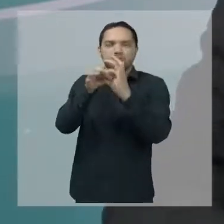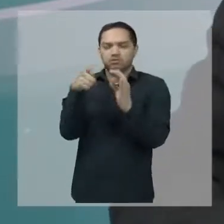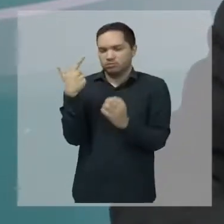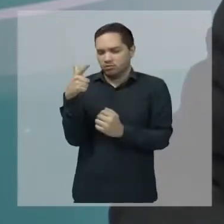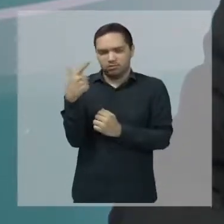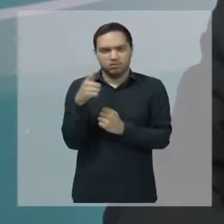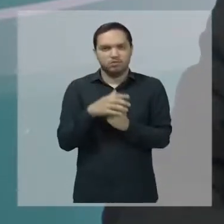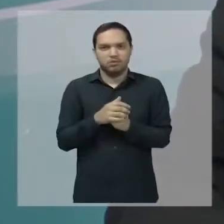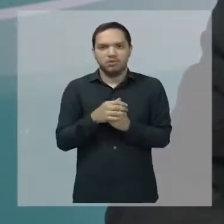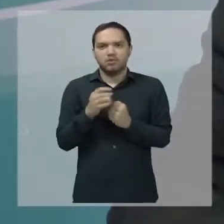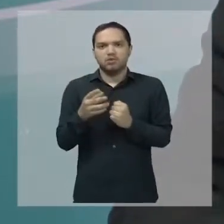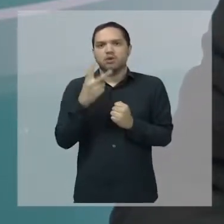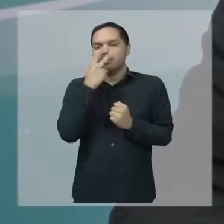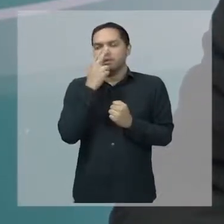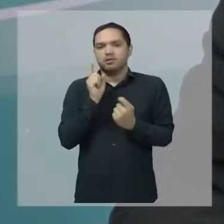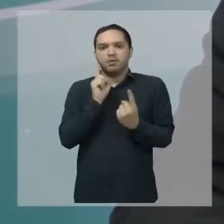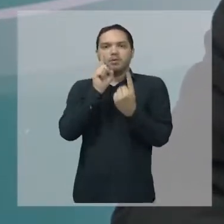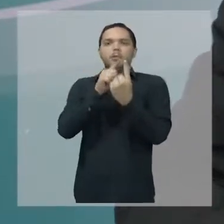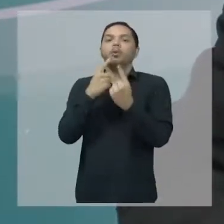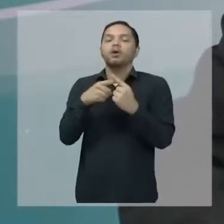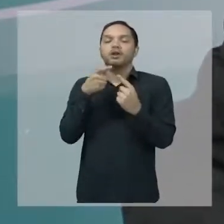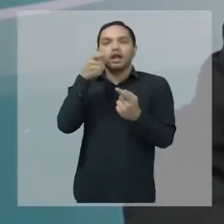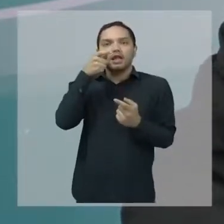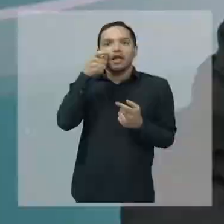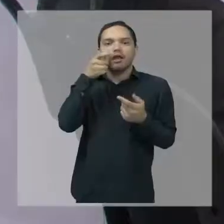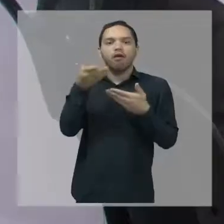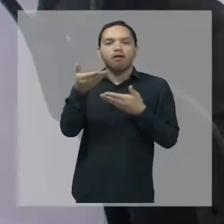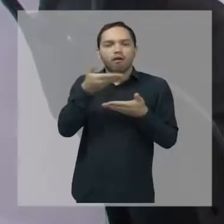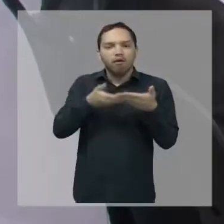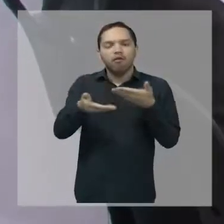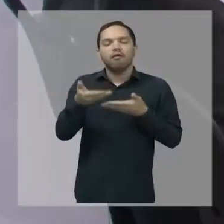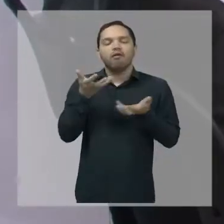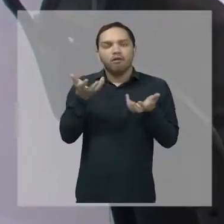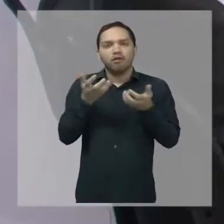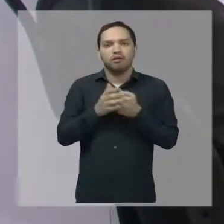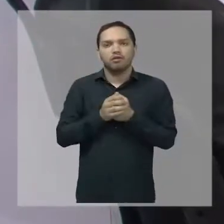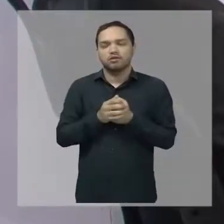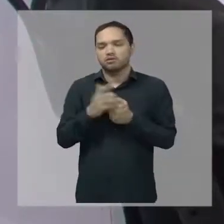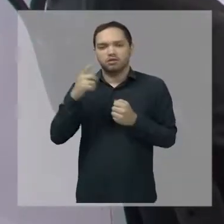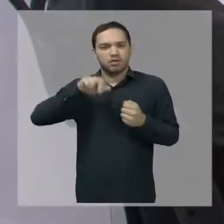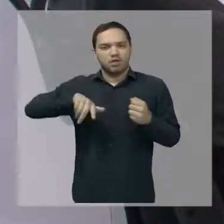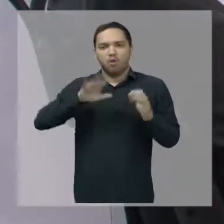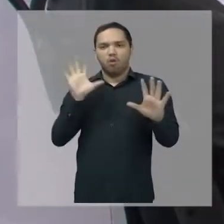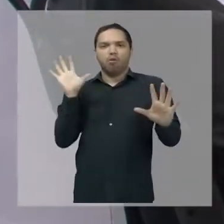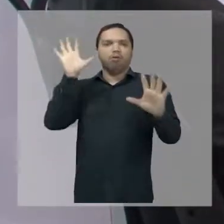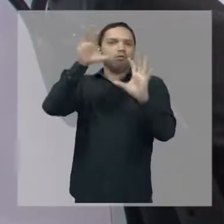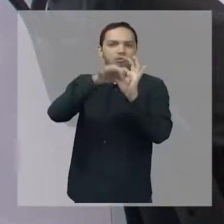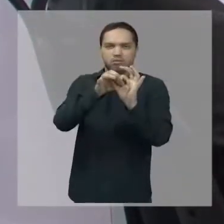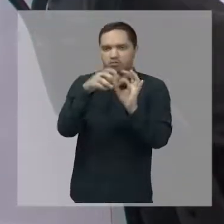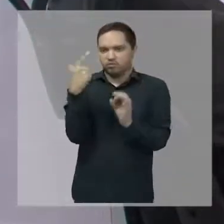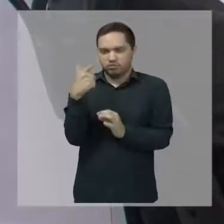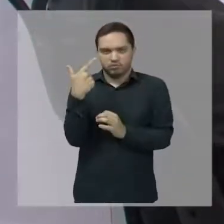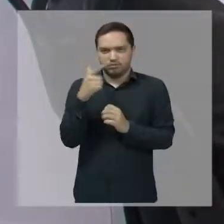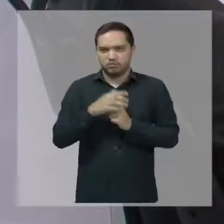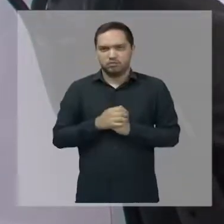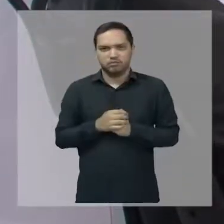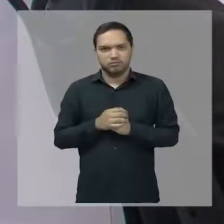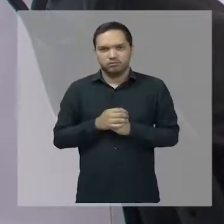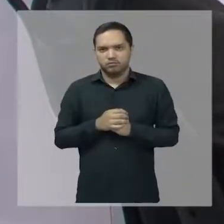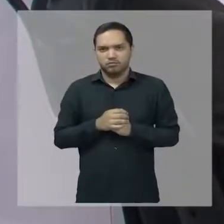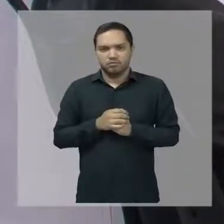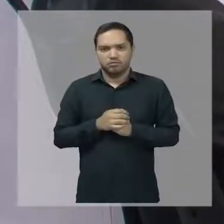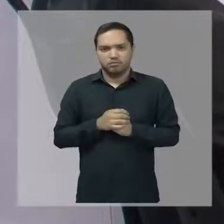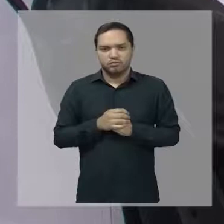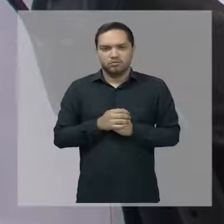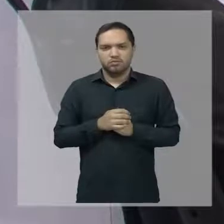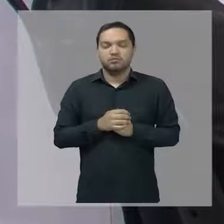internacional. Existe a aproximação de interesses, não uma chamada aliança incondicional. São